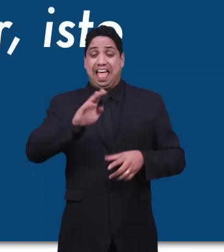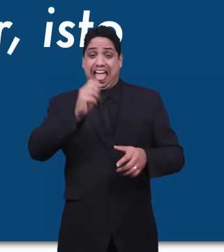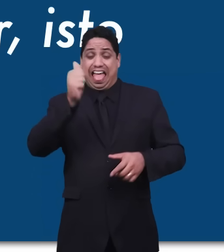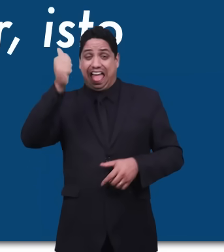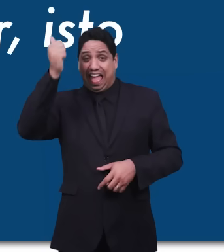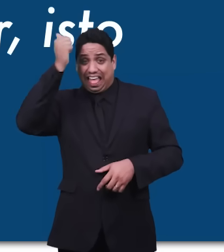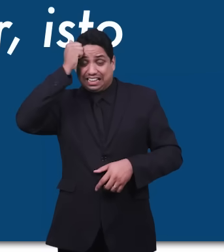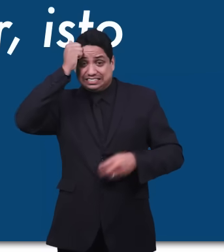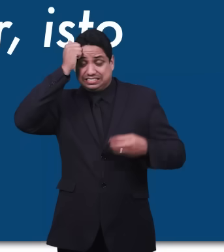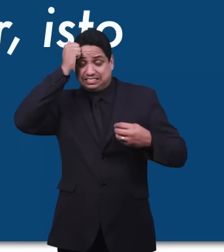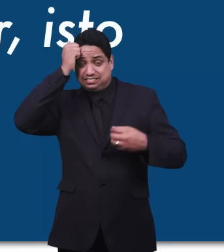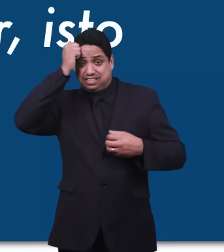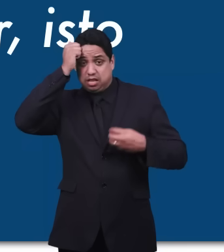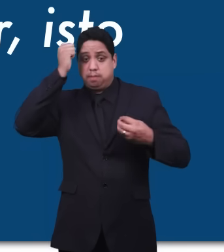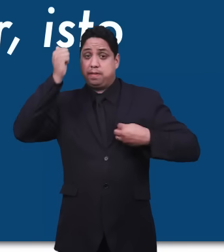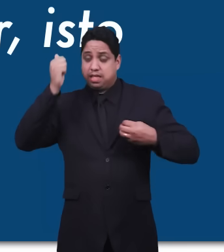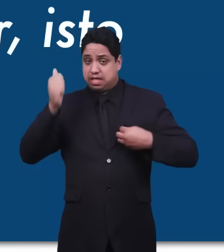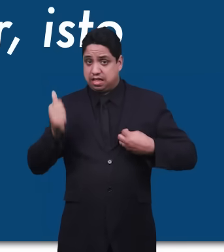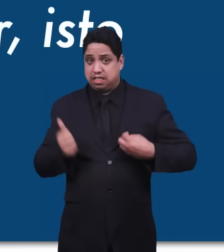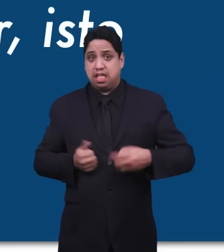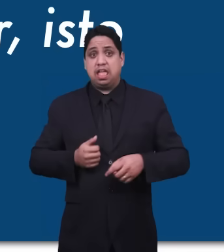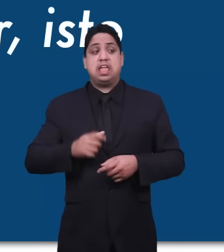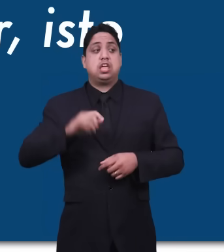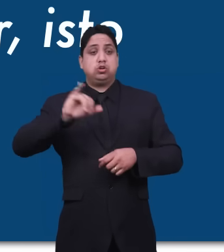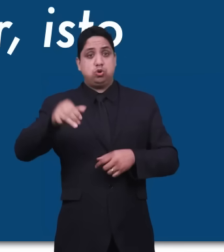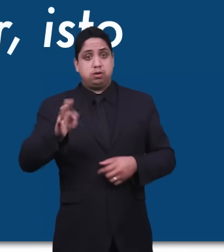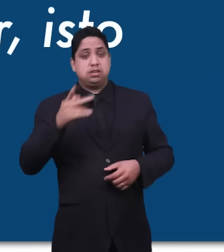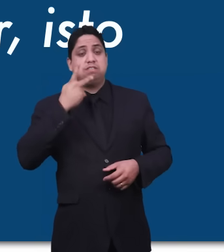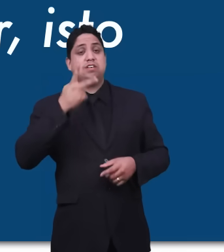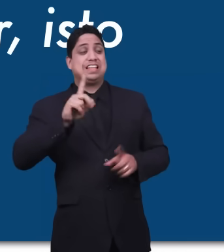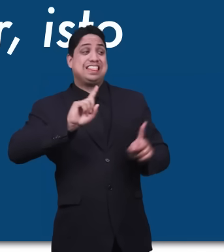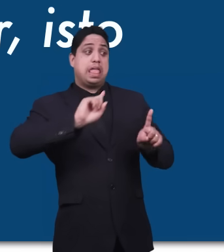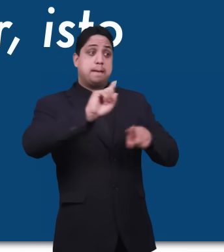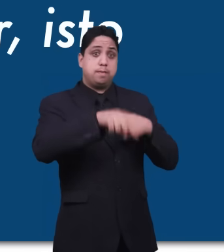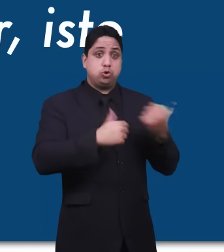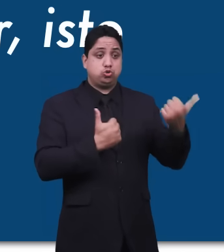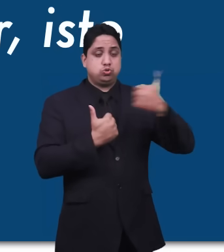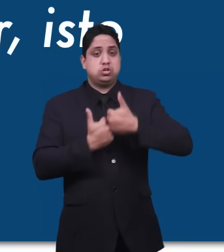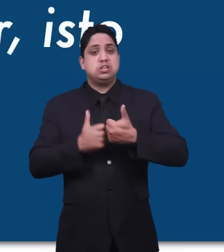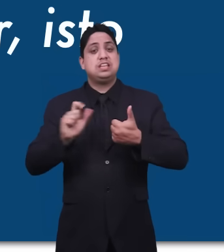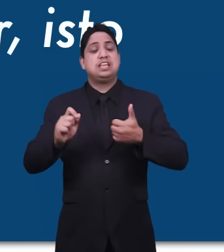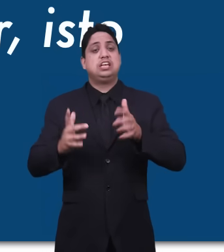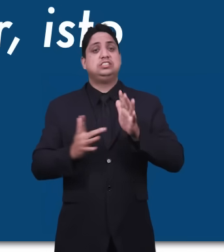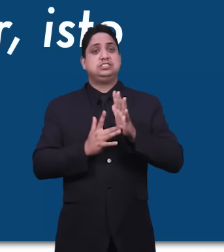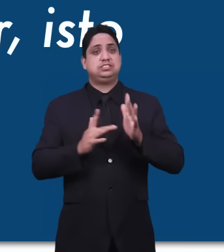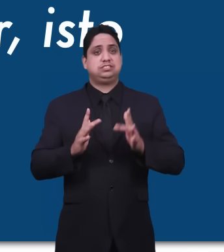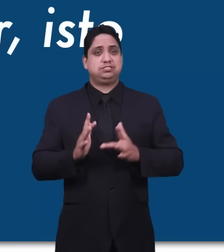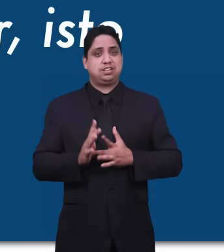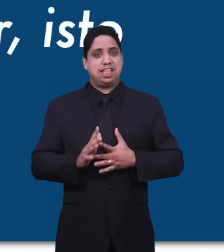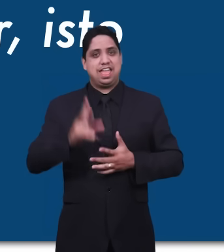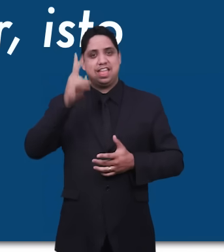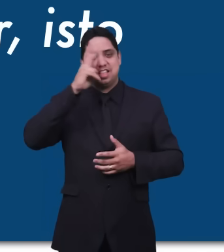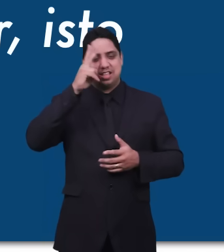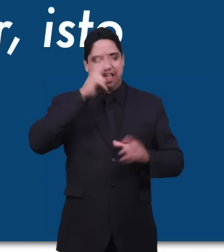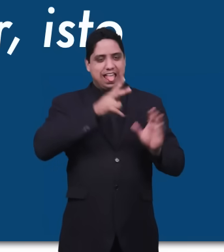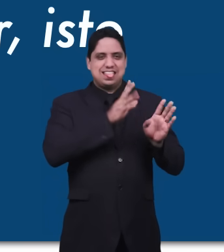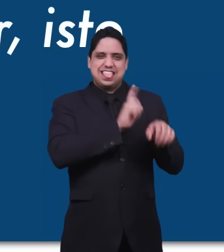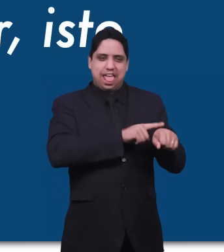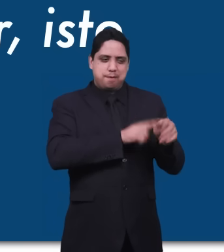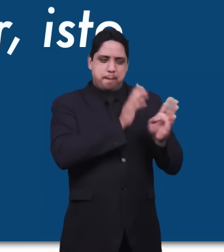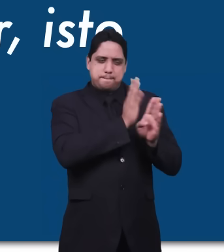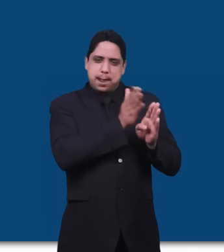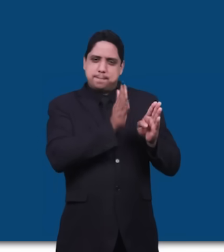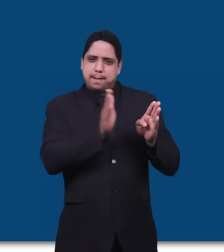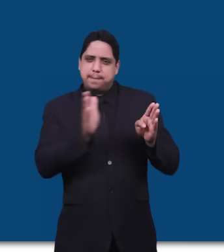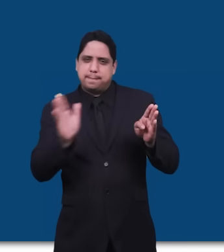que cresce que após dele havia de vir, isso é Jesus. Olha só como é que define muito bem, até histórico, cronologicamente,